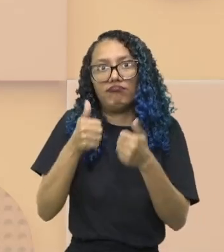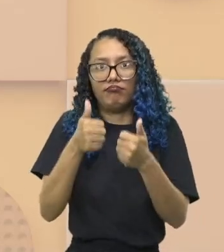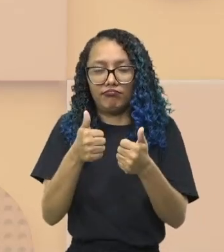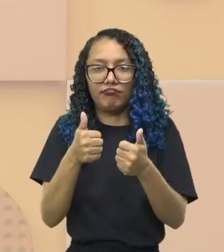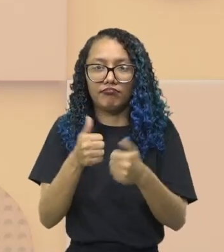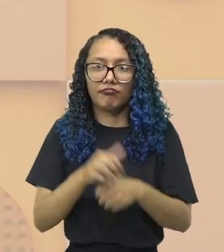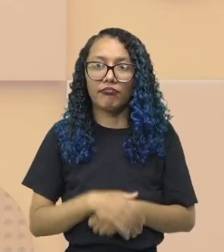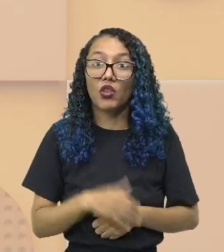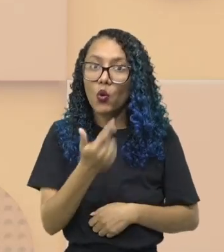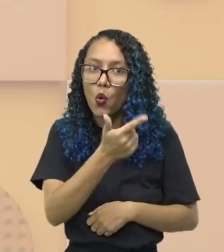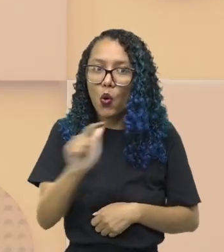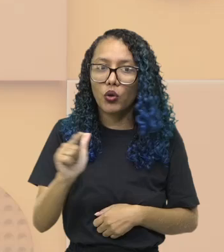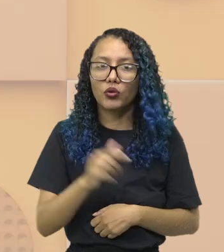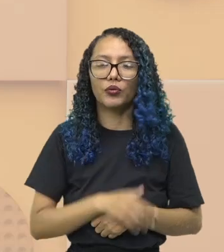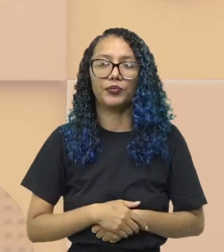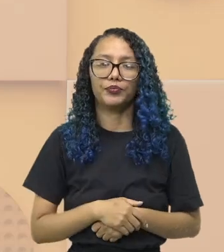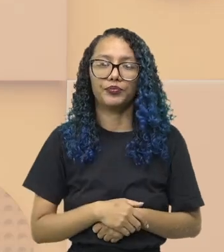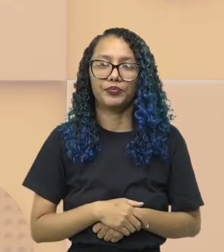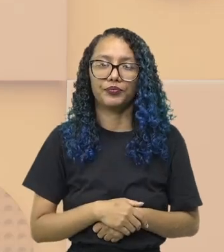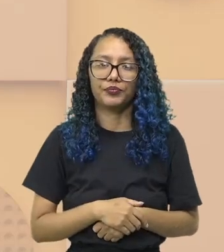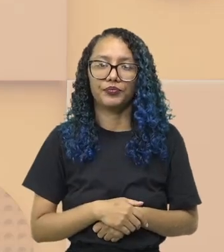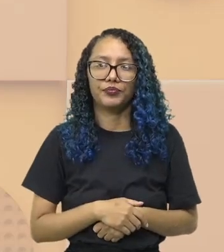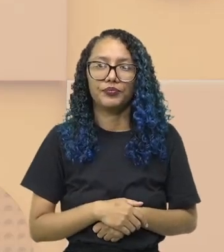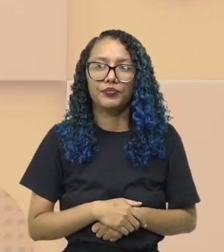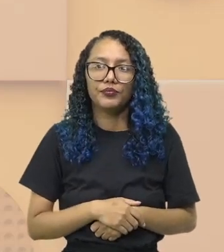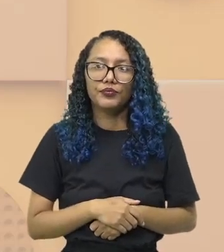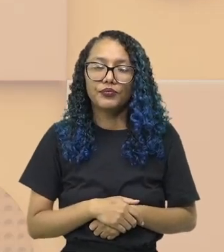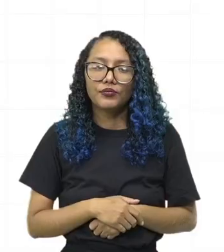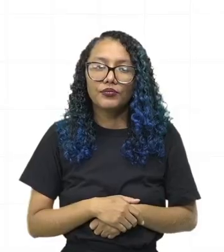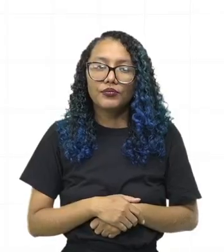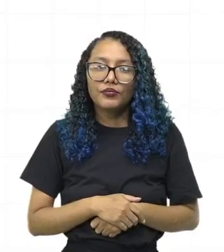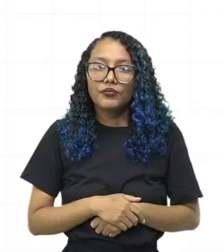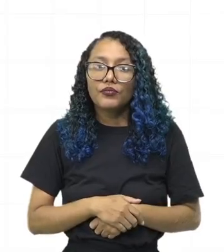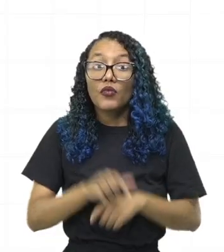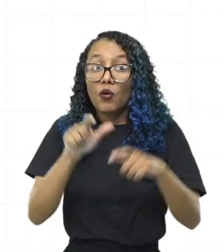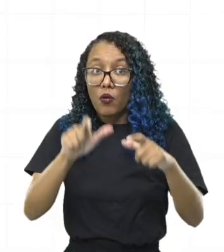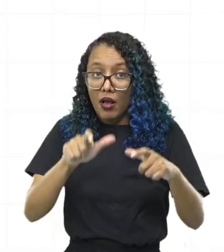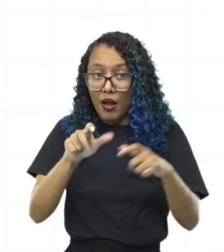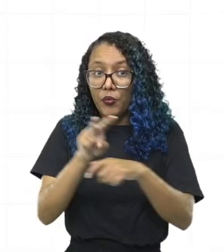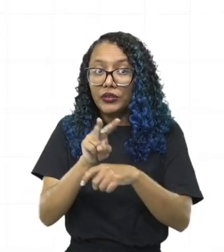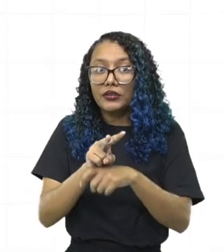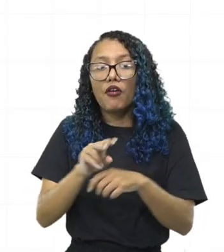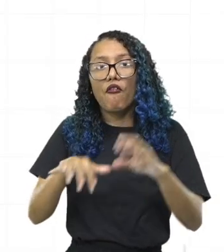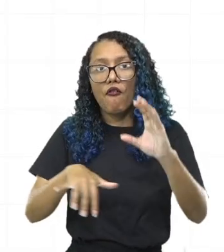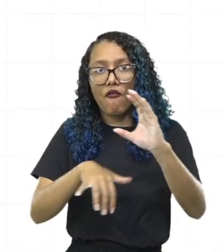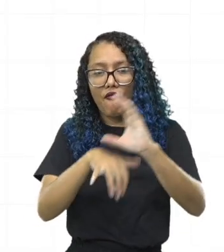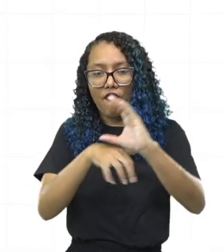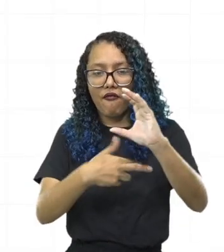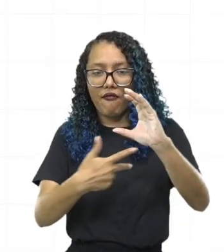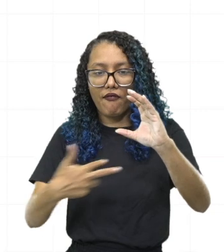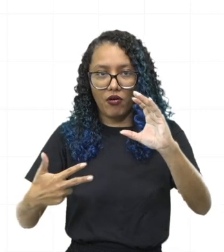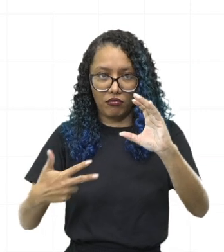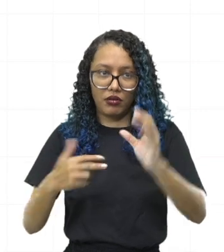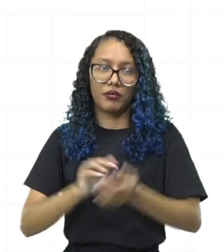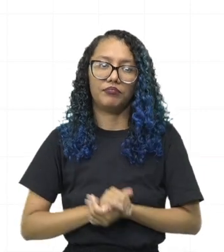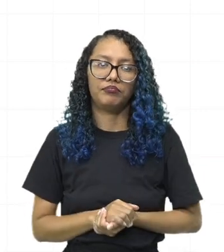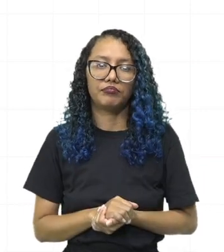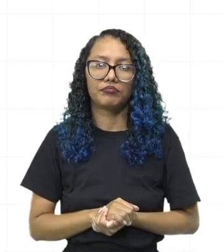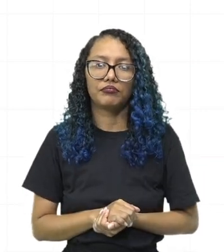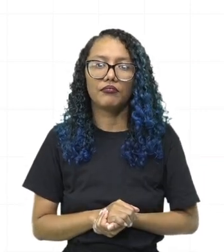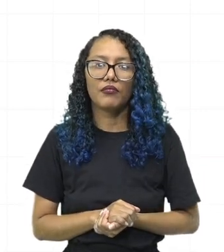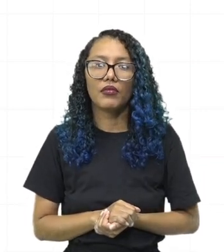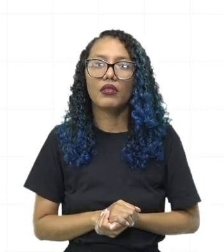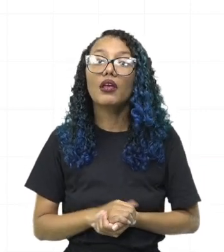aí as características dela. Nós temos a reserva de fauna. Dentro da reserva de fauna, nós temos aí uma